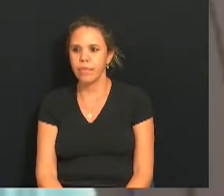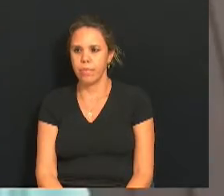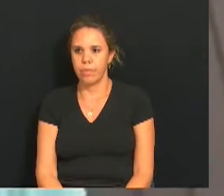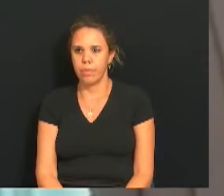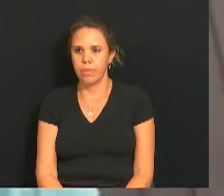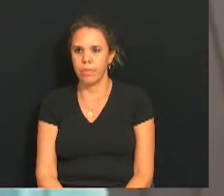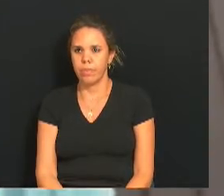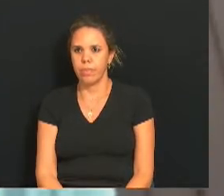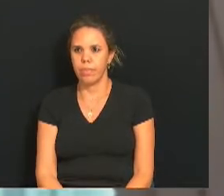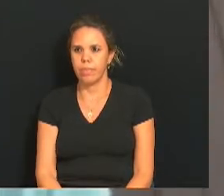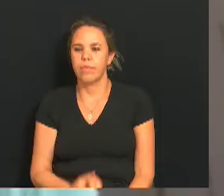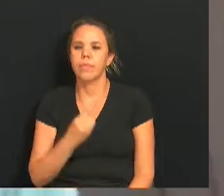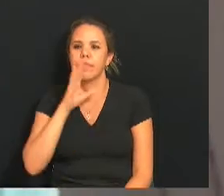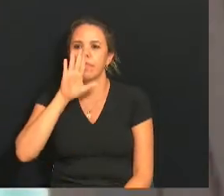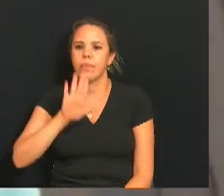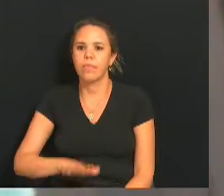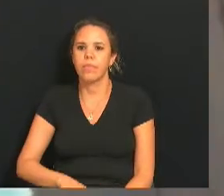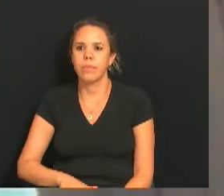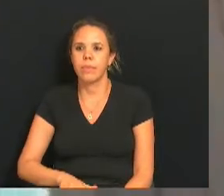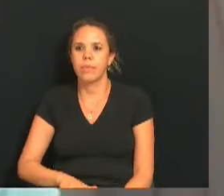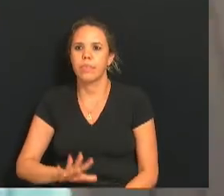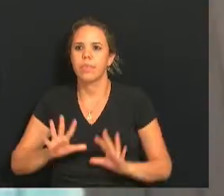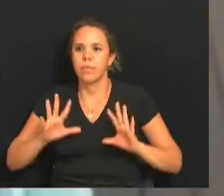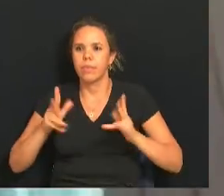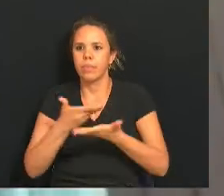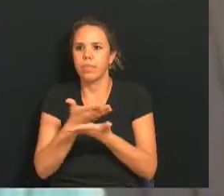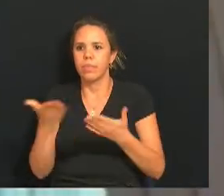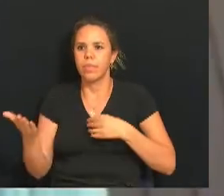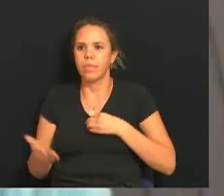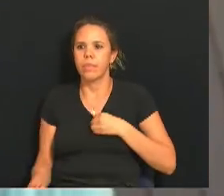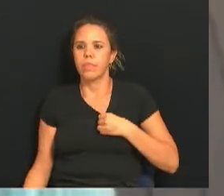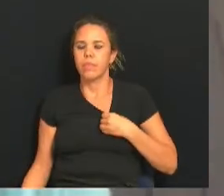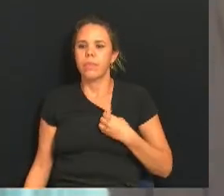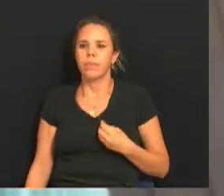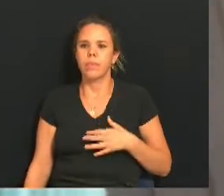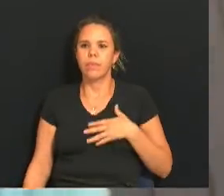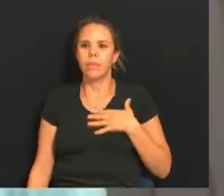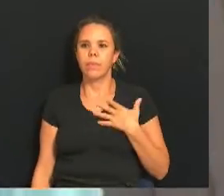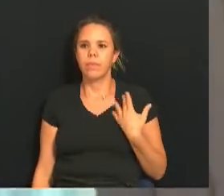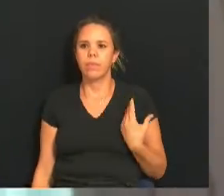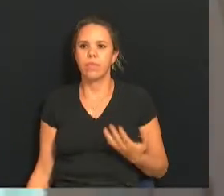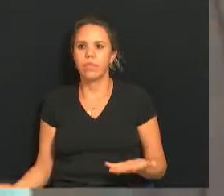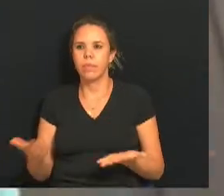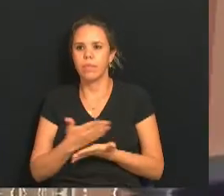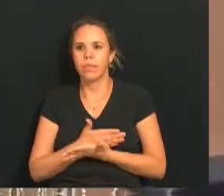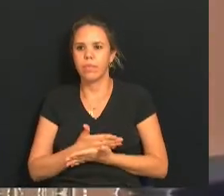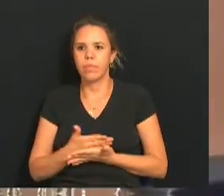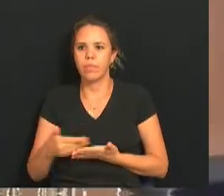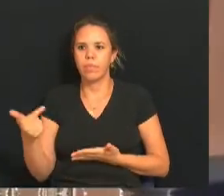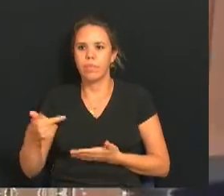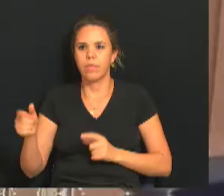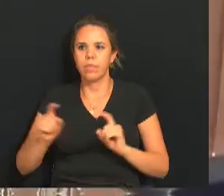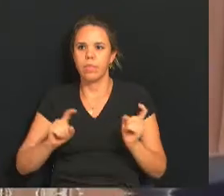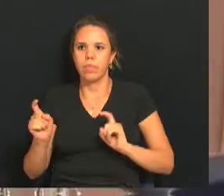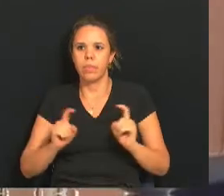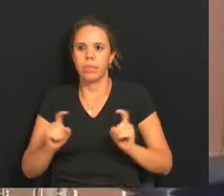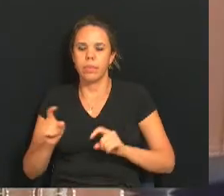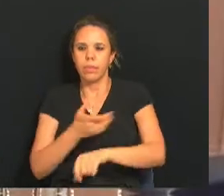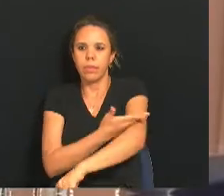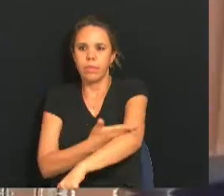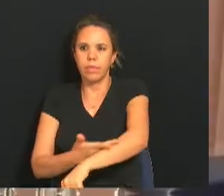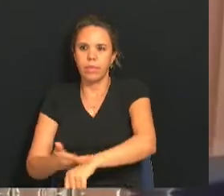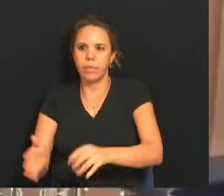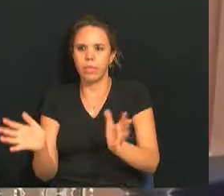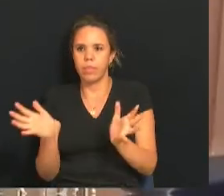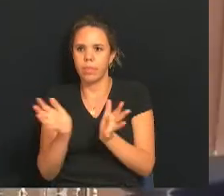Bom, gente, boa tarde a todos, a todas. Eu quero dar início à segunda reunião ordinária da Comissão